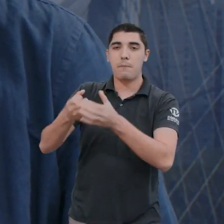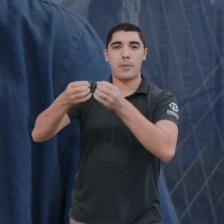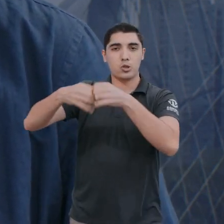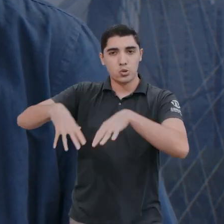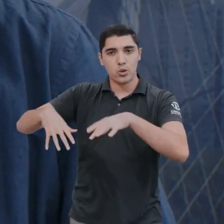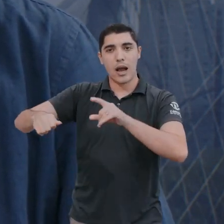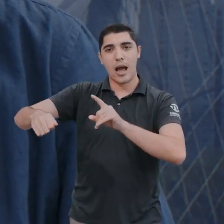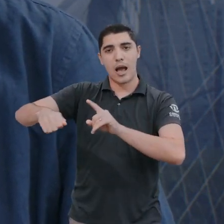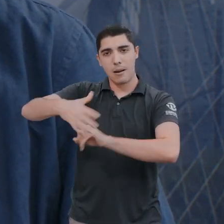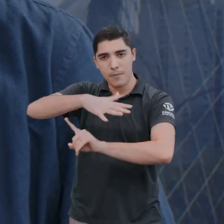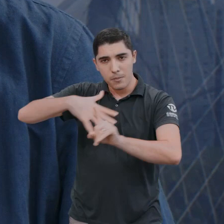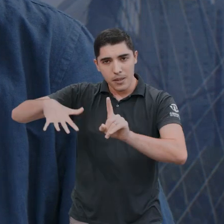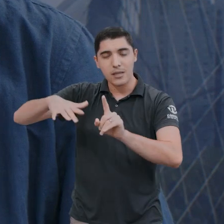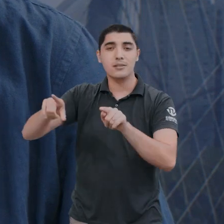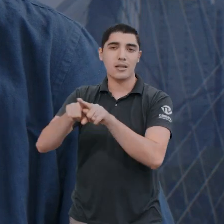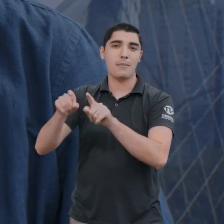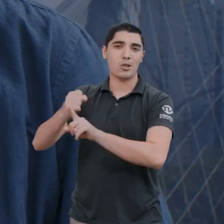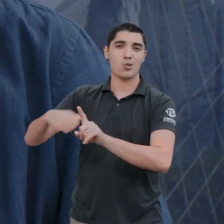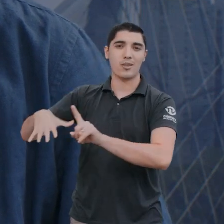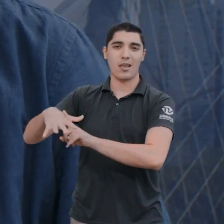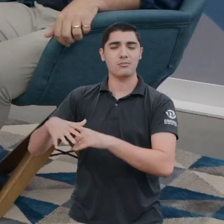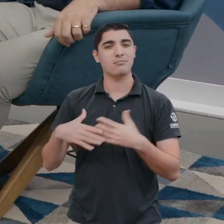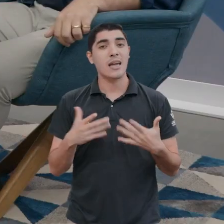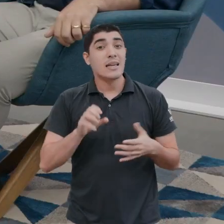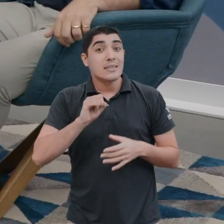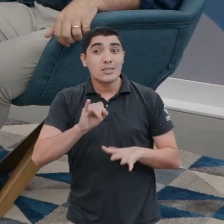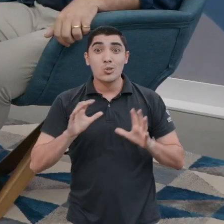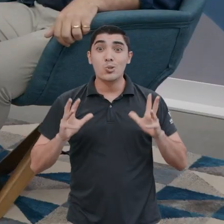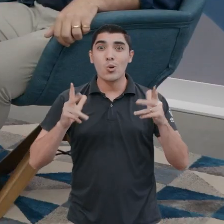nossa sociedade, o nosso meio ambiente. E se todo mundo fizer